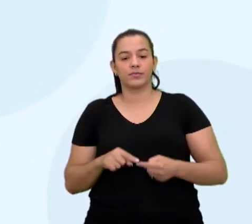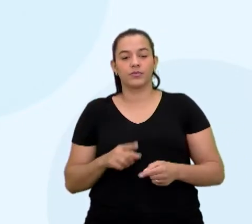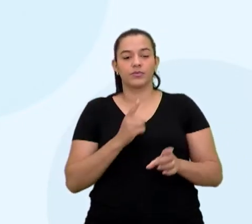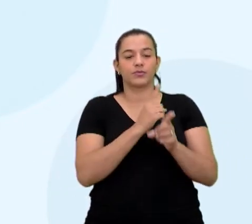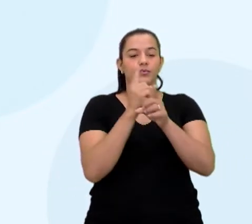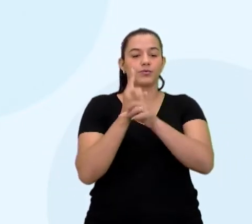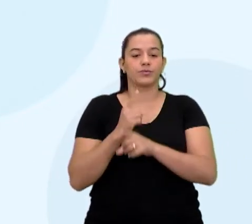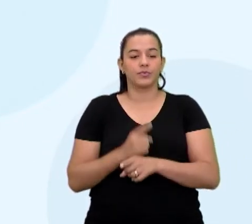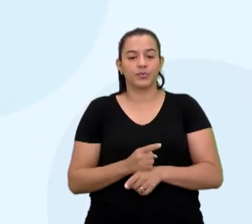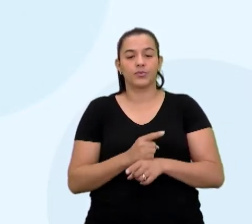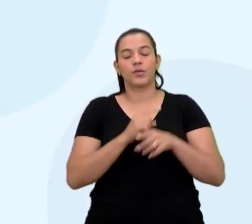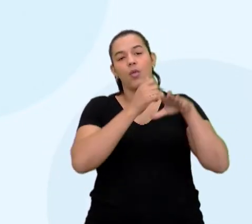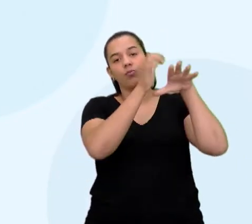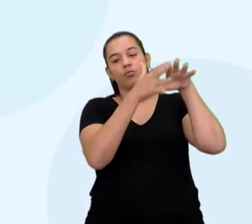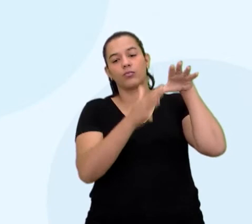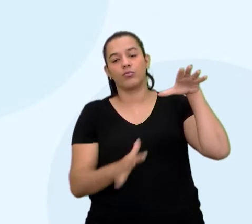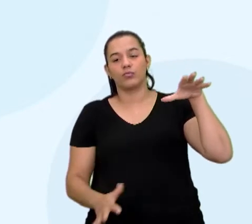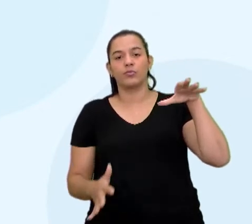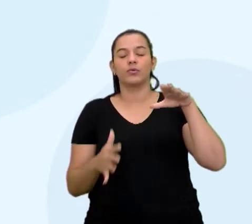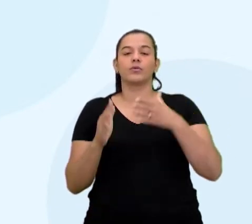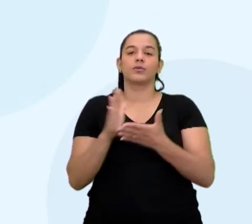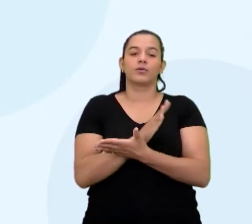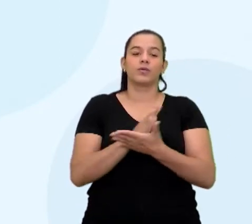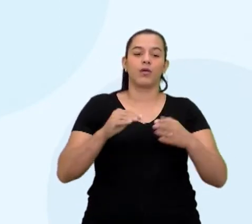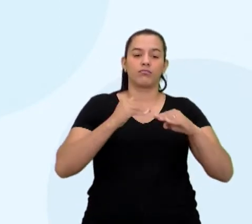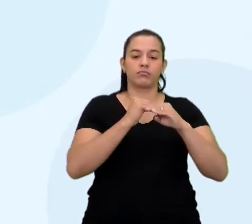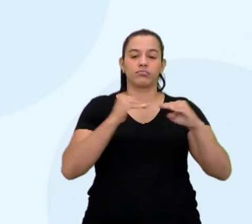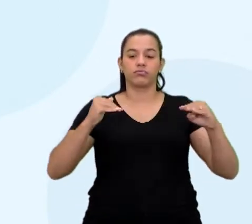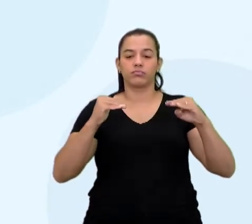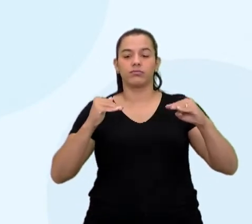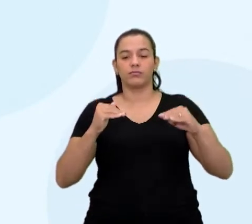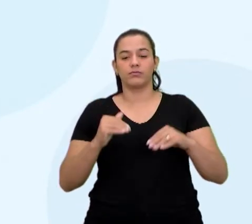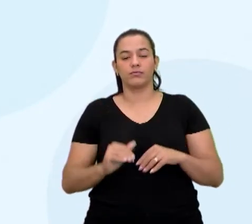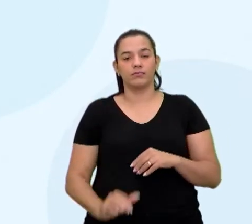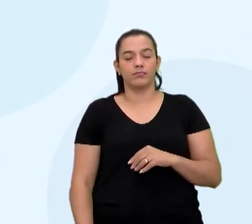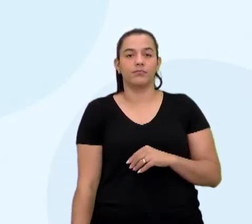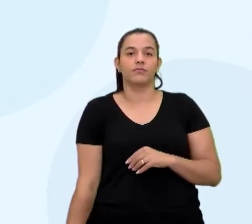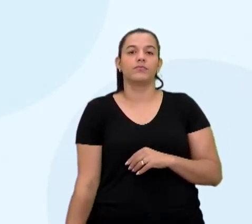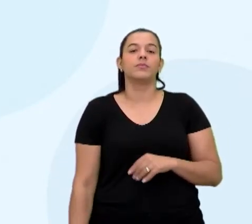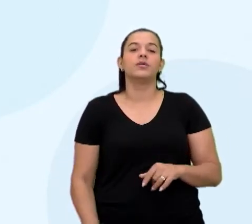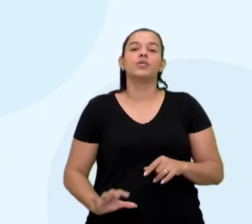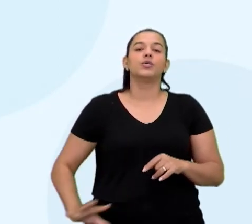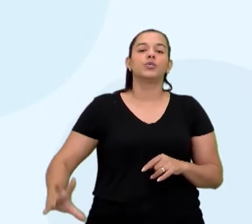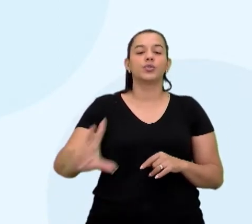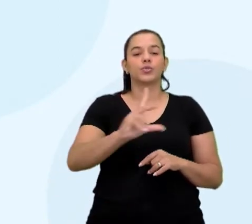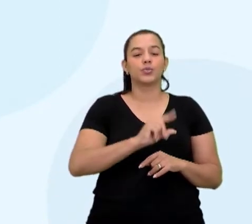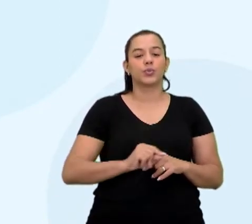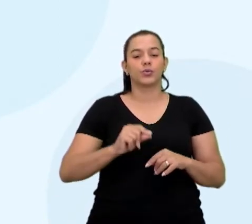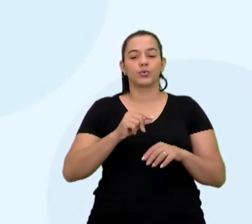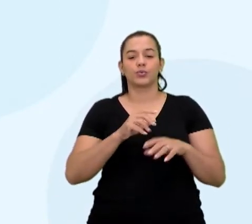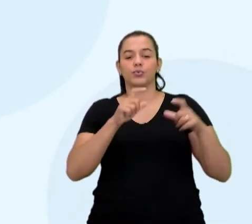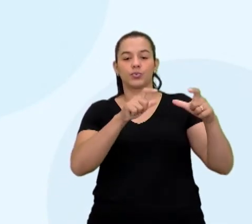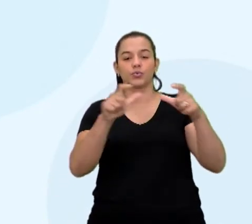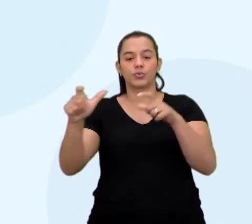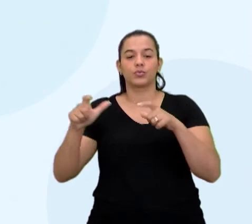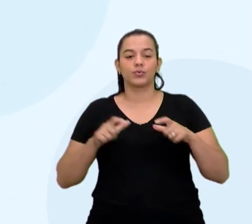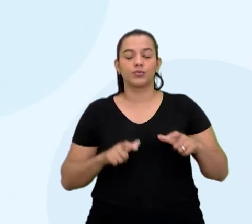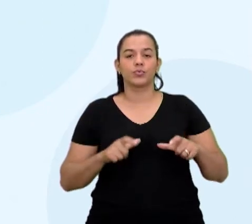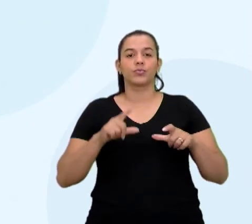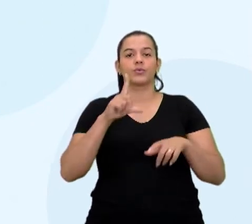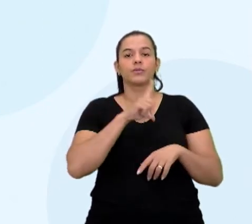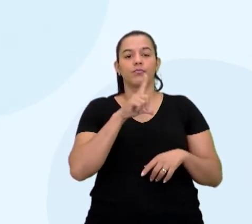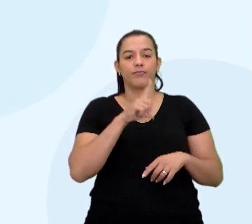encontro, deslizamentos e afastamentos de placa. E vejo que nós temos aí todos os continentes, né? Não